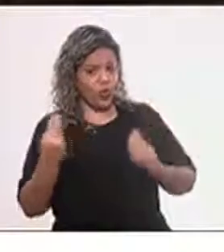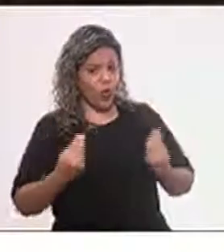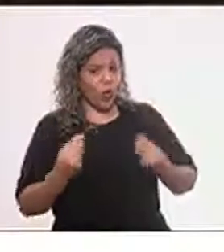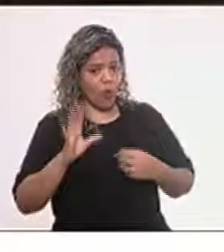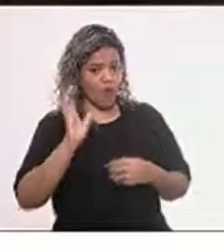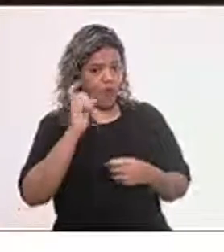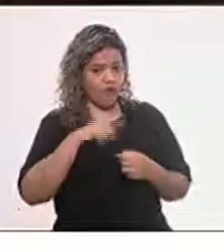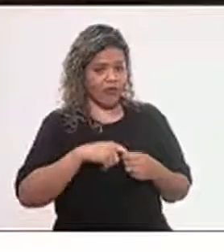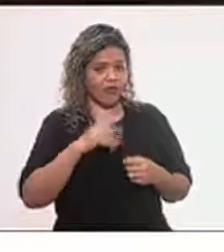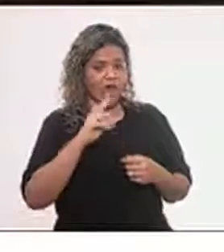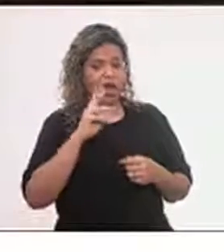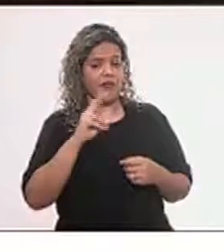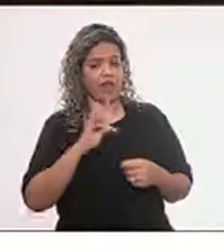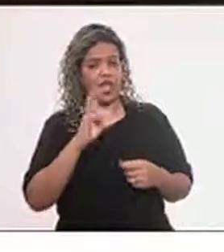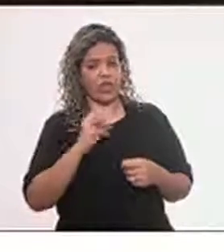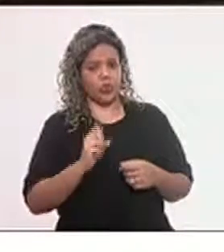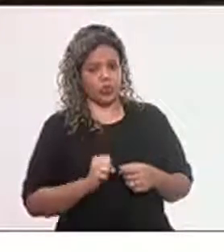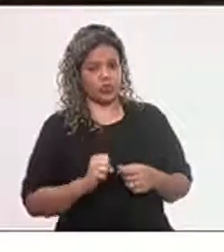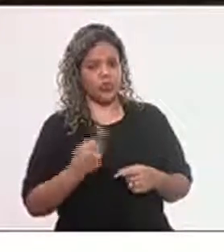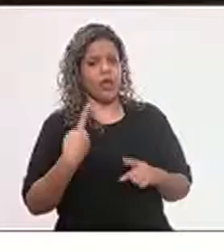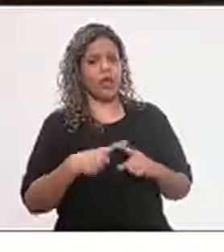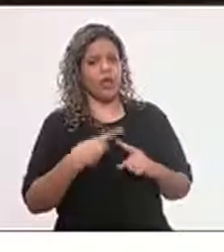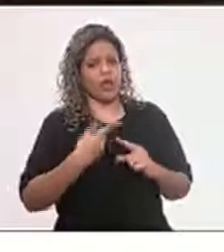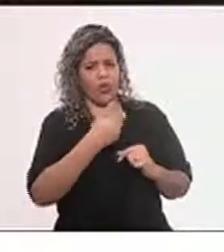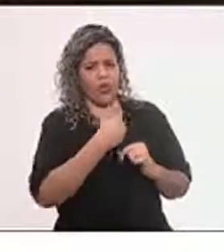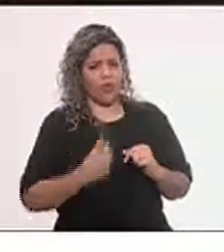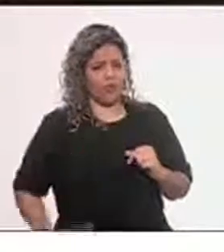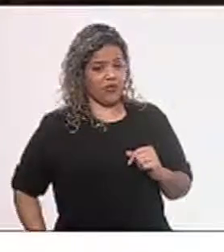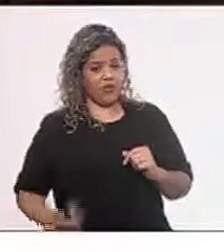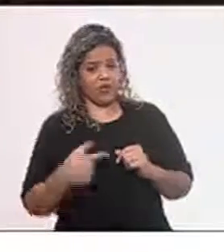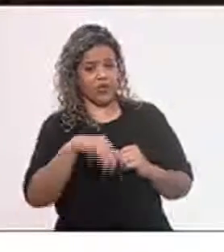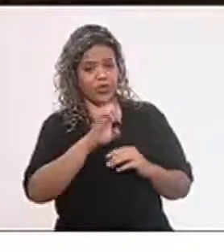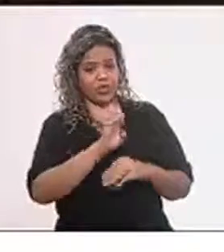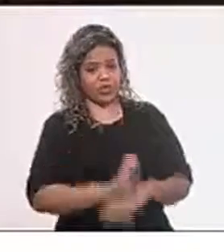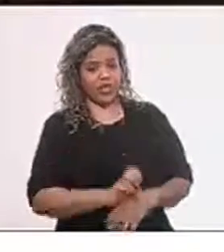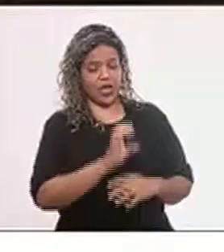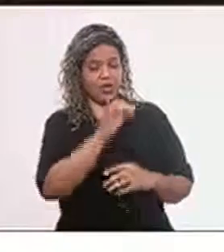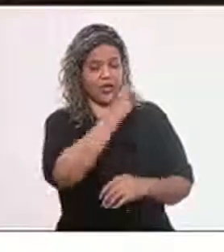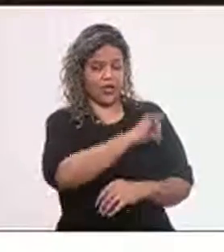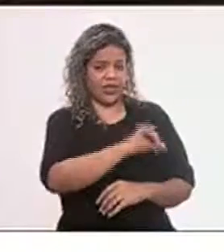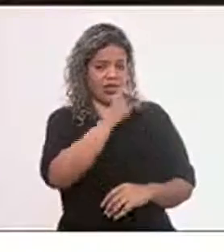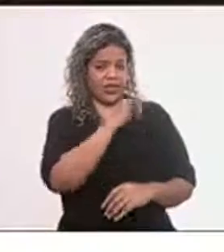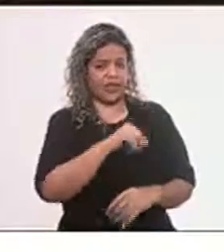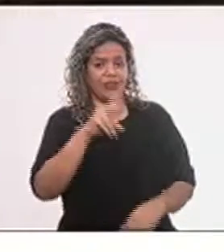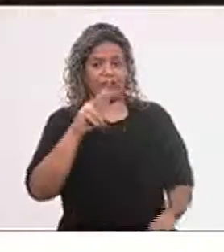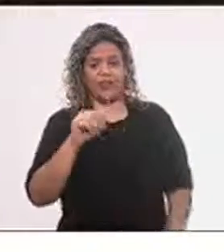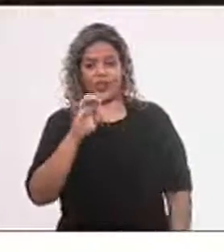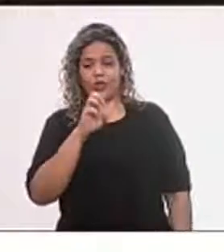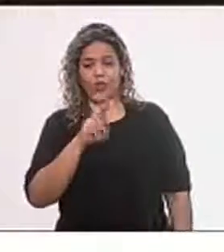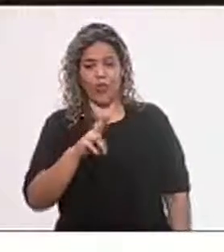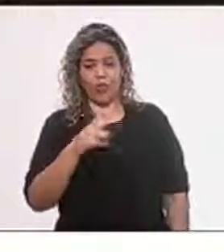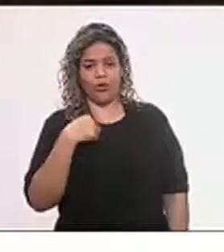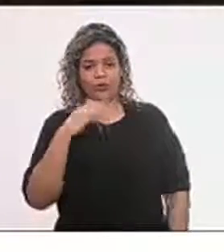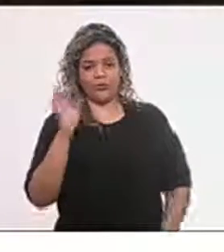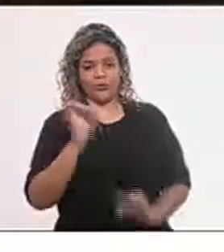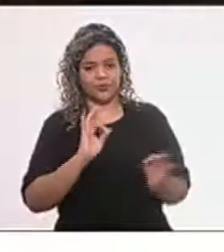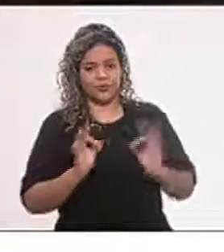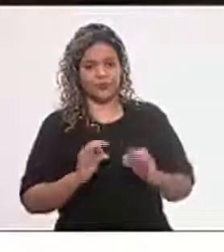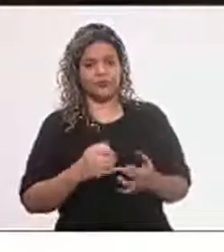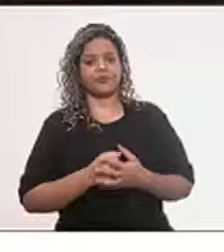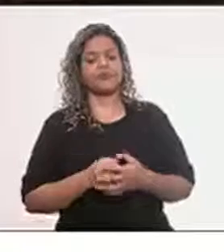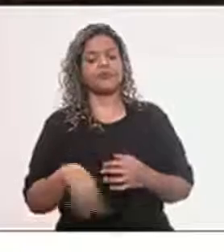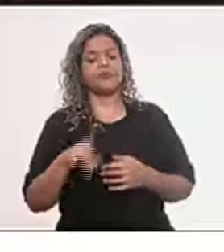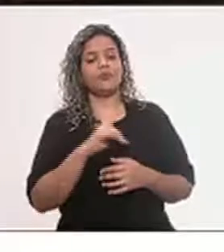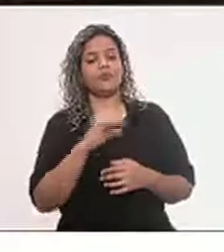gente votar os vetos, porque o governador do estado do Rio de Janeiro vetou um projeto, deputada Mônica